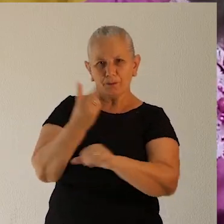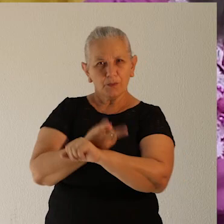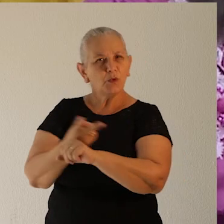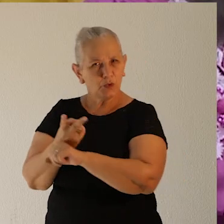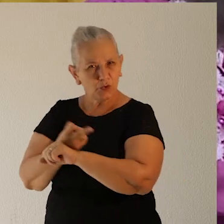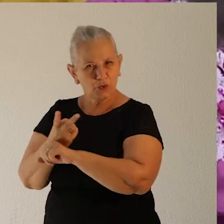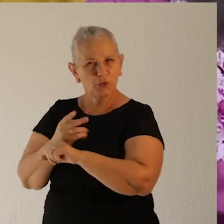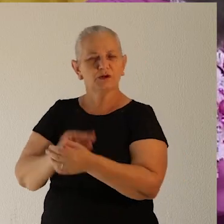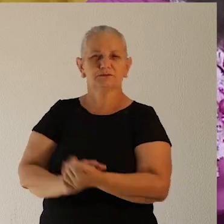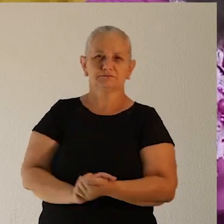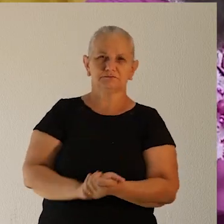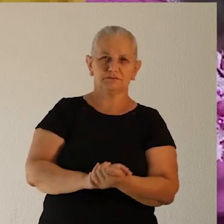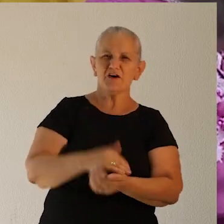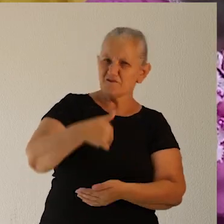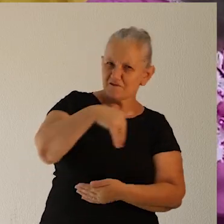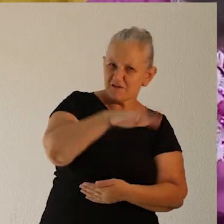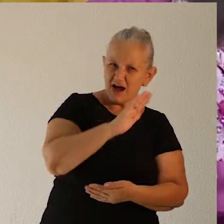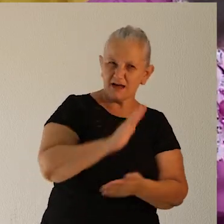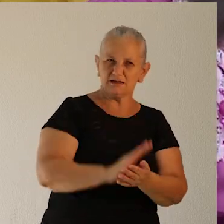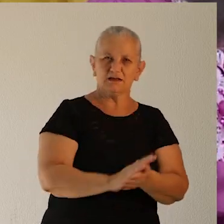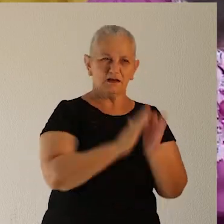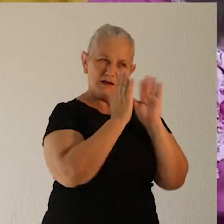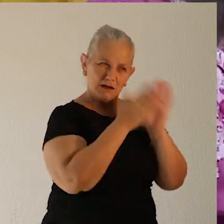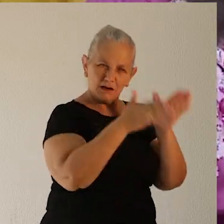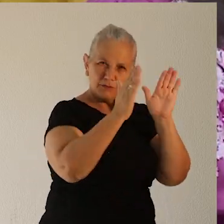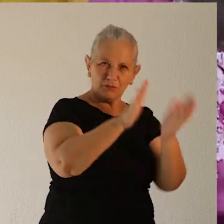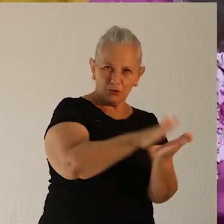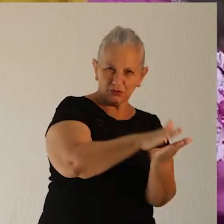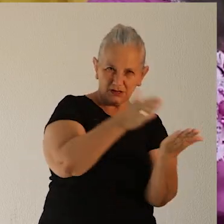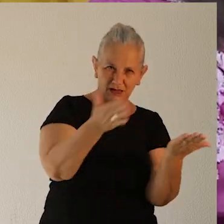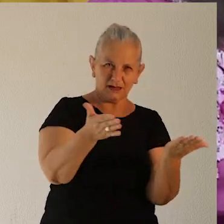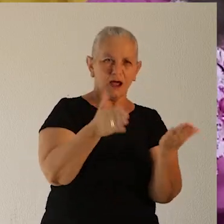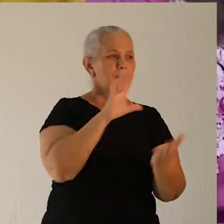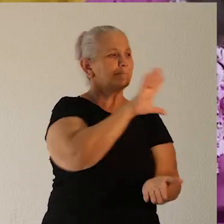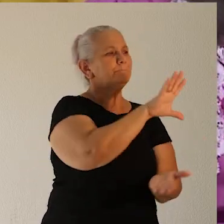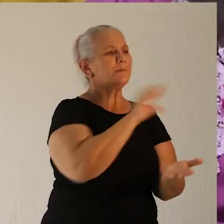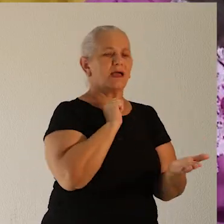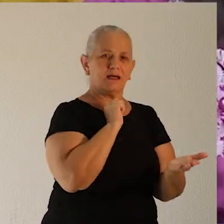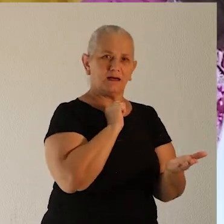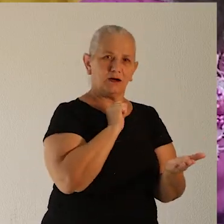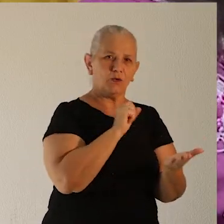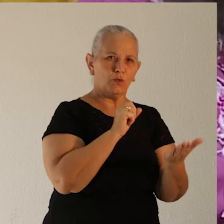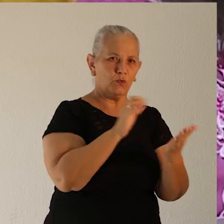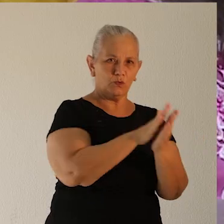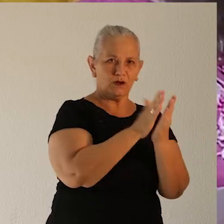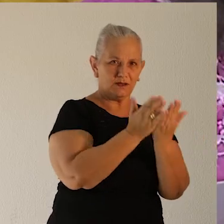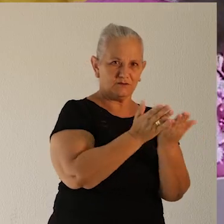Meirelles. Vão à biblioteca, pega um livro dela, é muito legal a escrita dela.